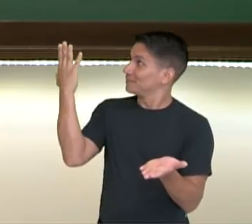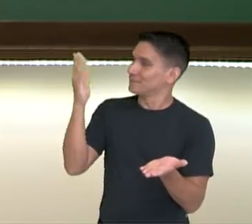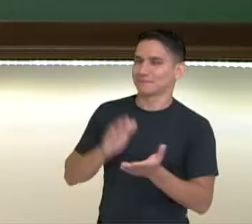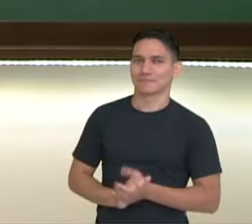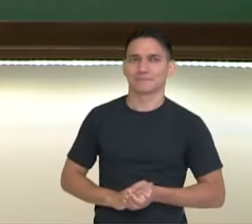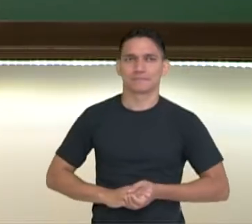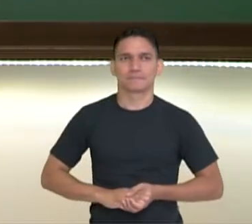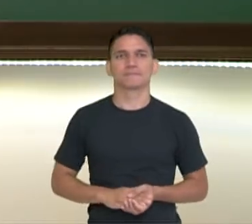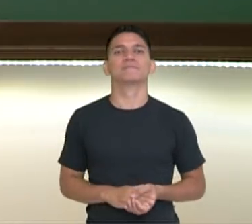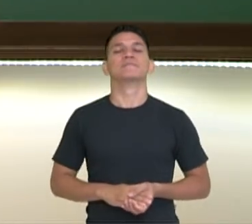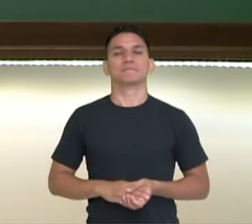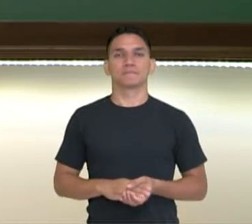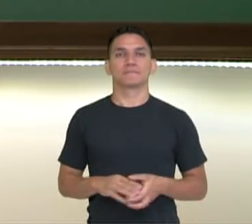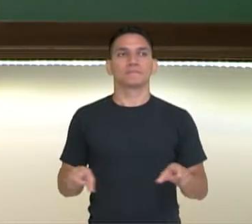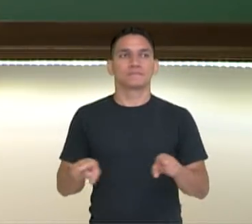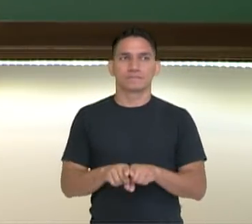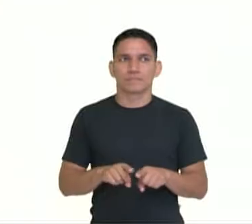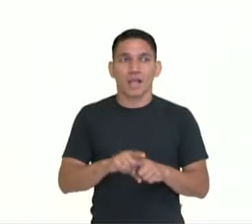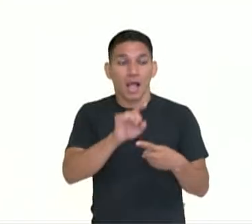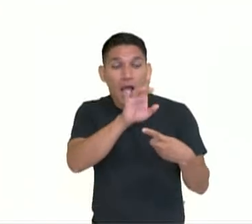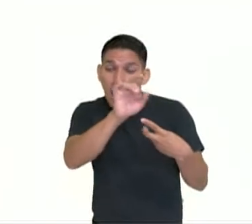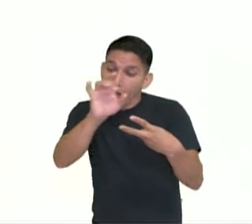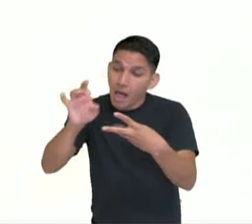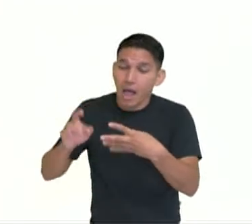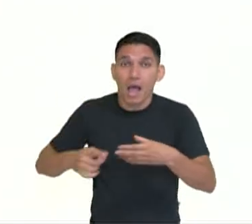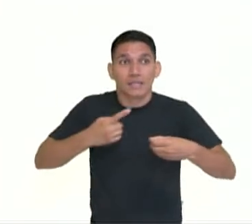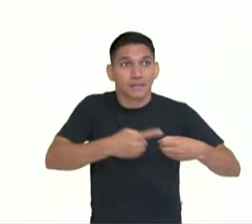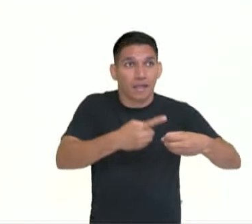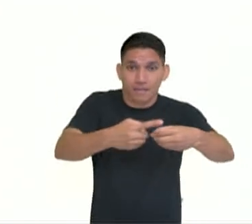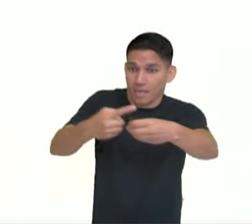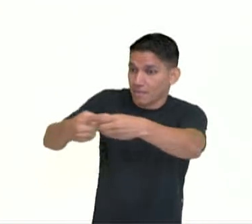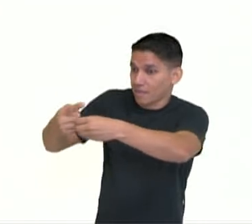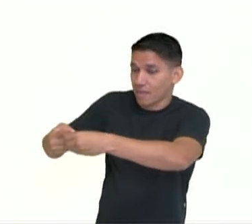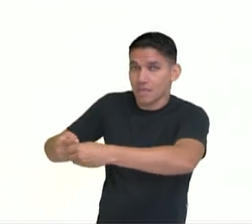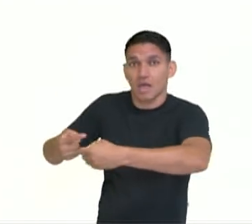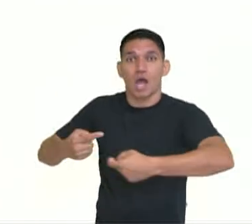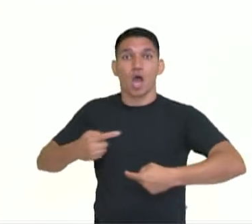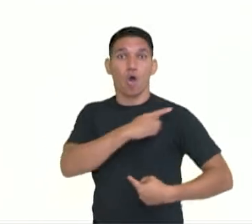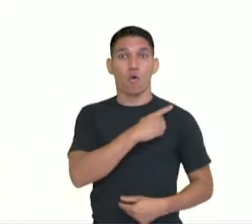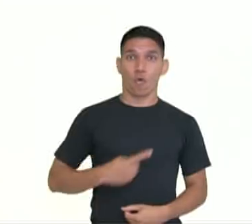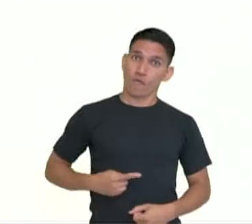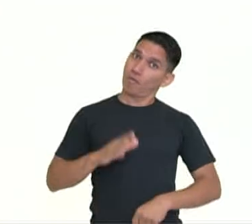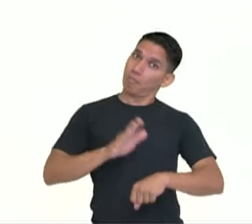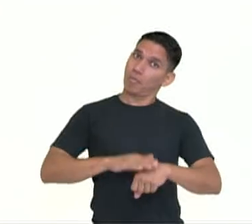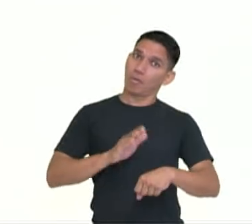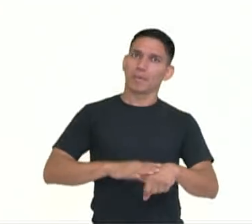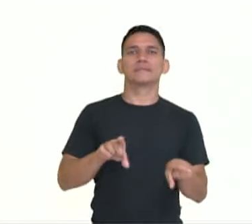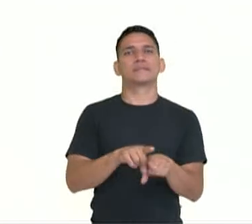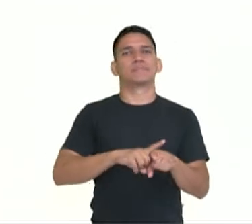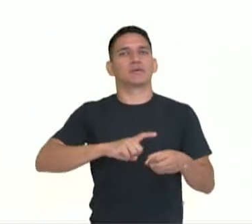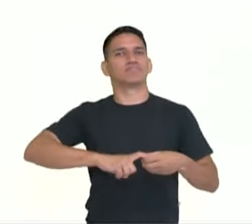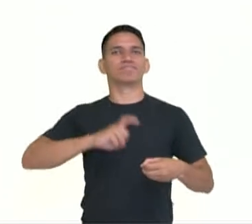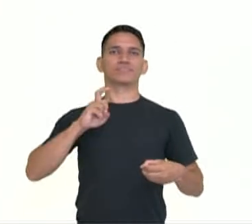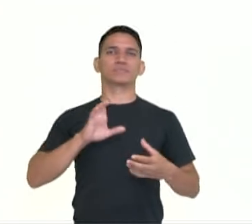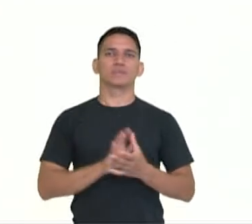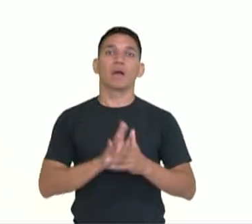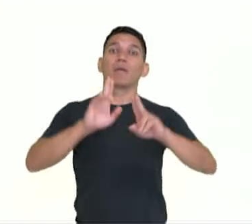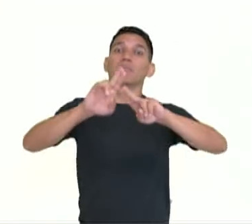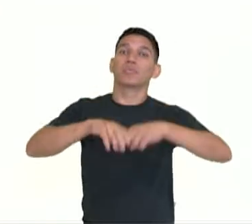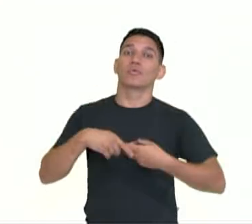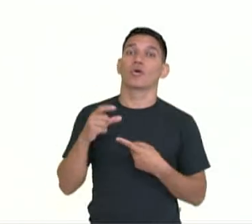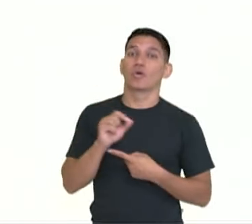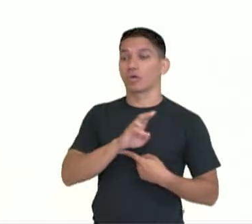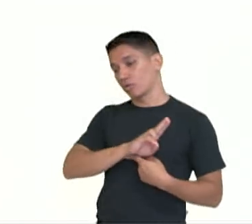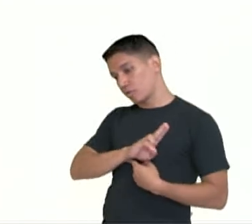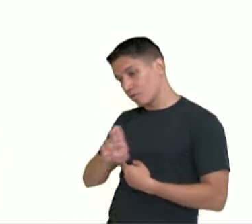vocês. Cada uma dessas cidades possui um governo próprio e independente. Por isso são